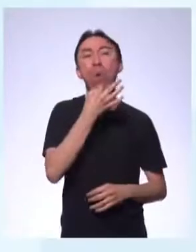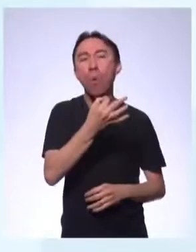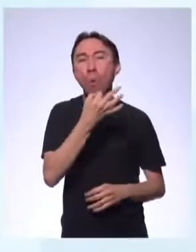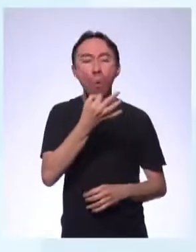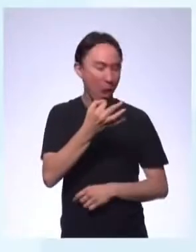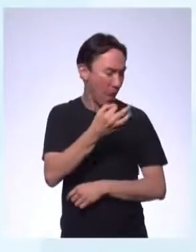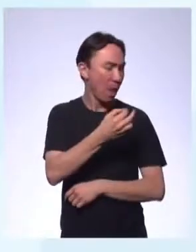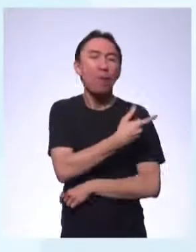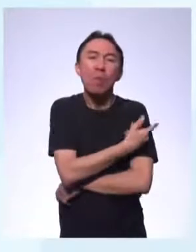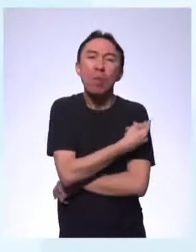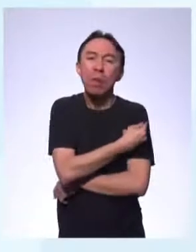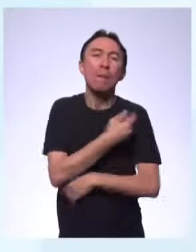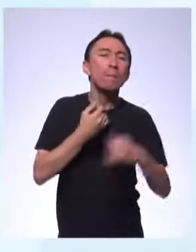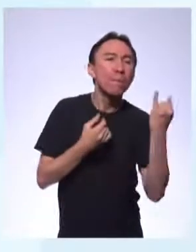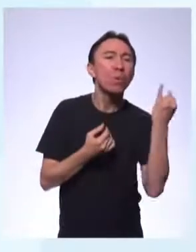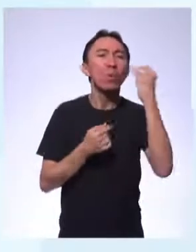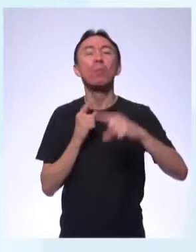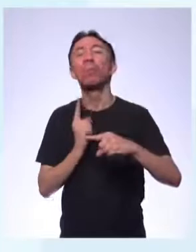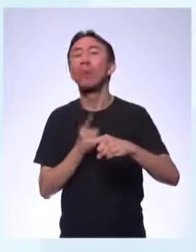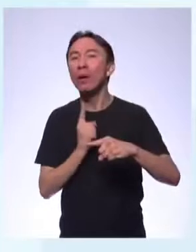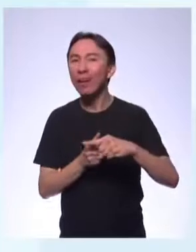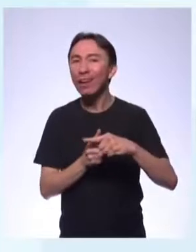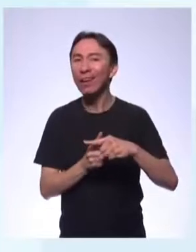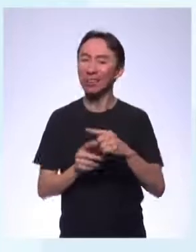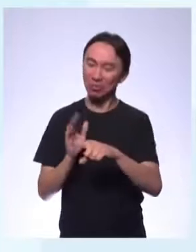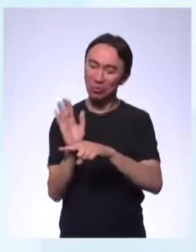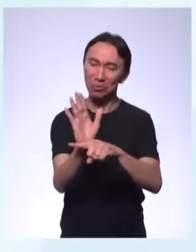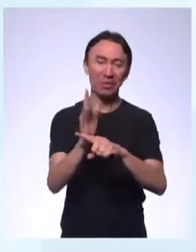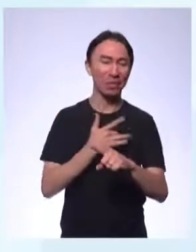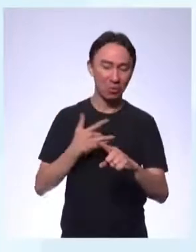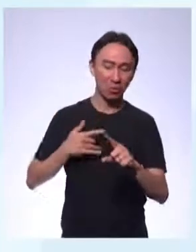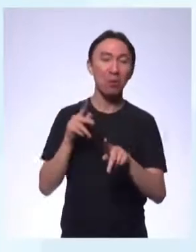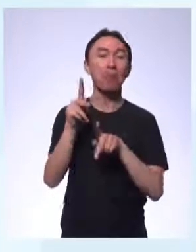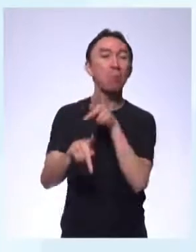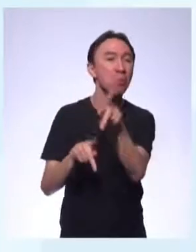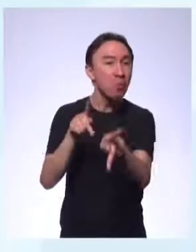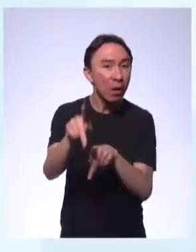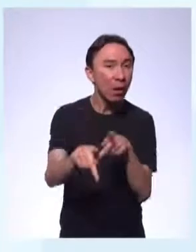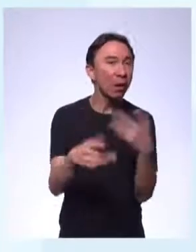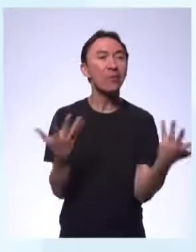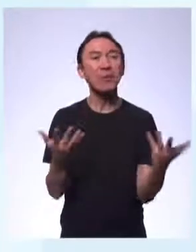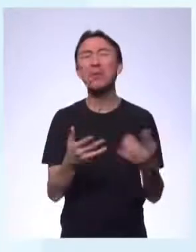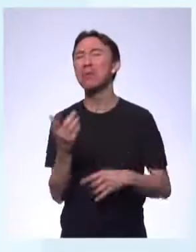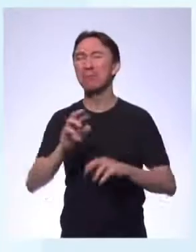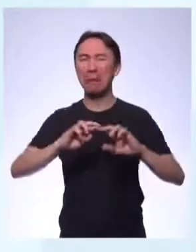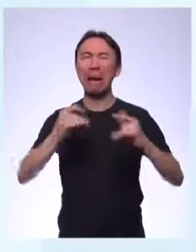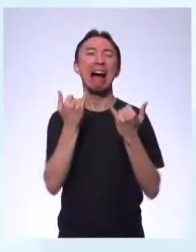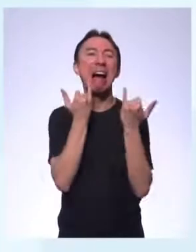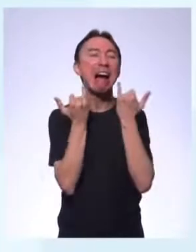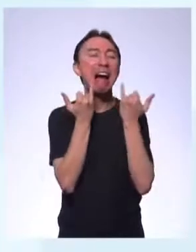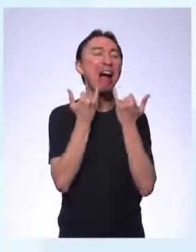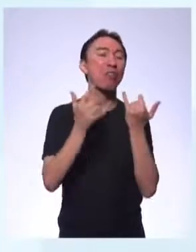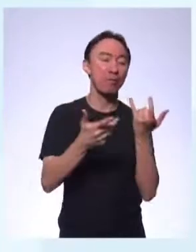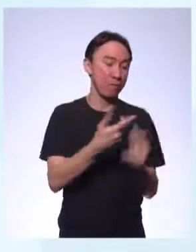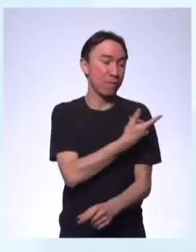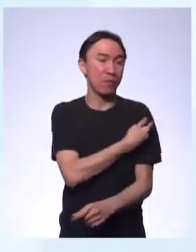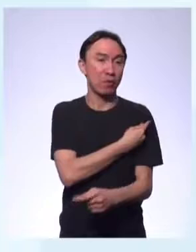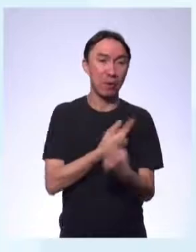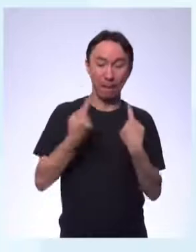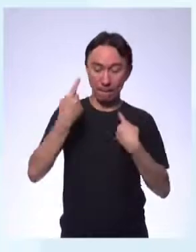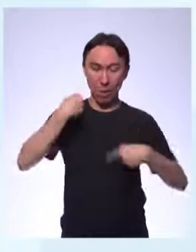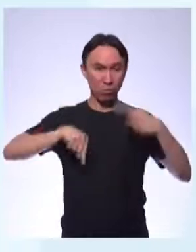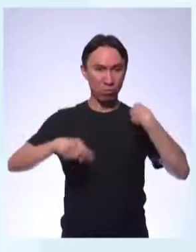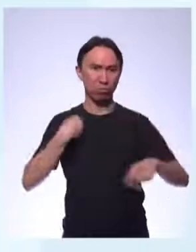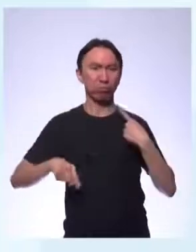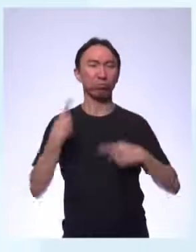da vacinação para a saúde pública, com base em informações sobre a maneira como a vacina atua no organismo e o